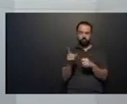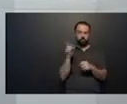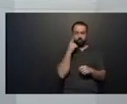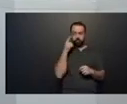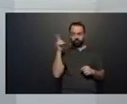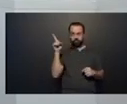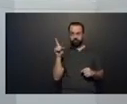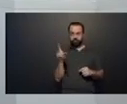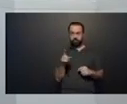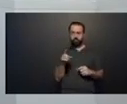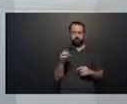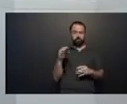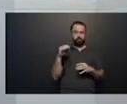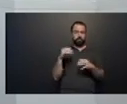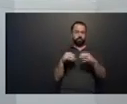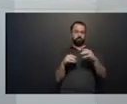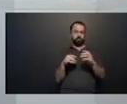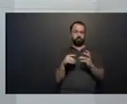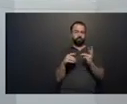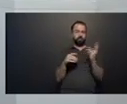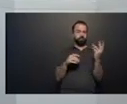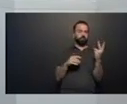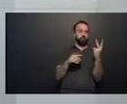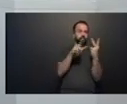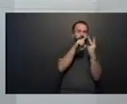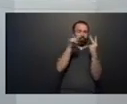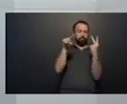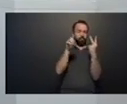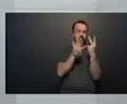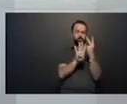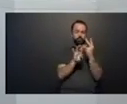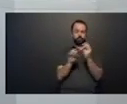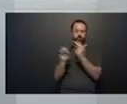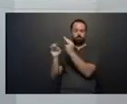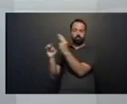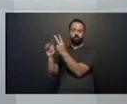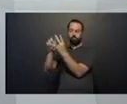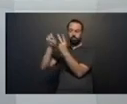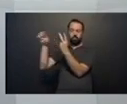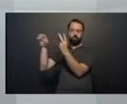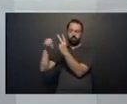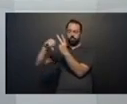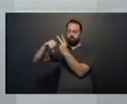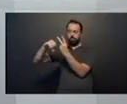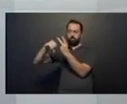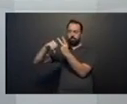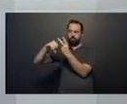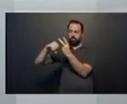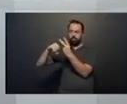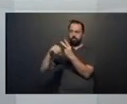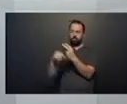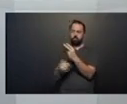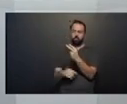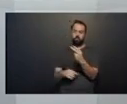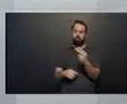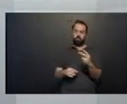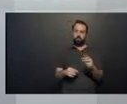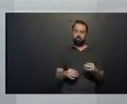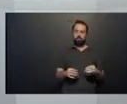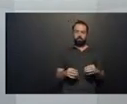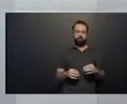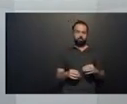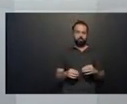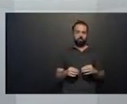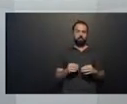de 5, ela está entre a raiz quadrada de 4 e a raiz quadrada de 9, nós podemos afirmar